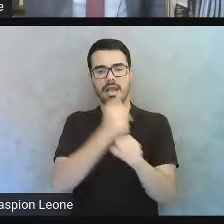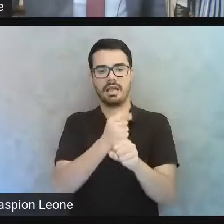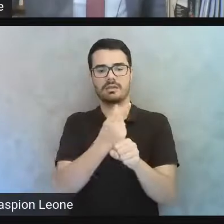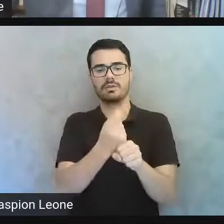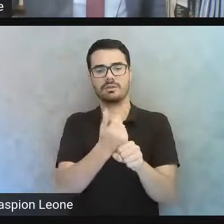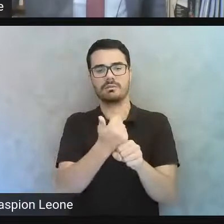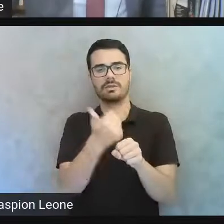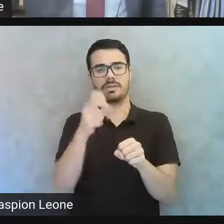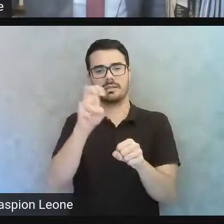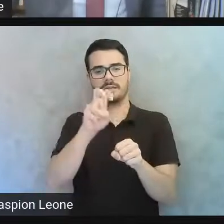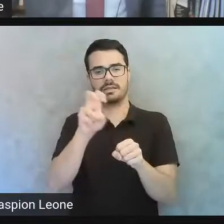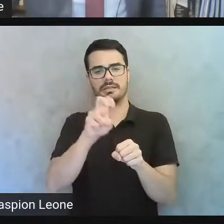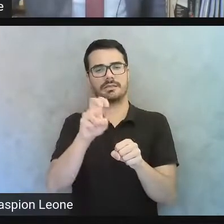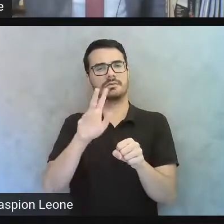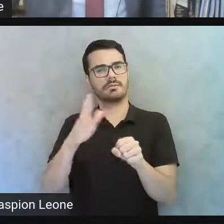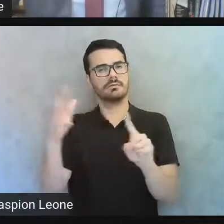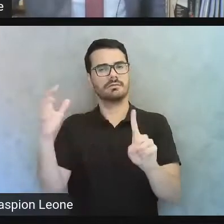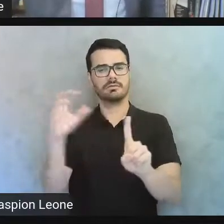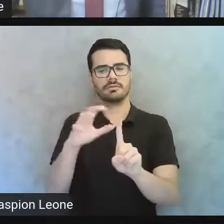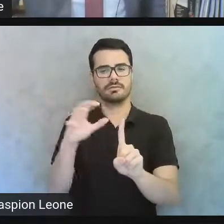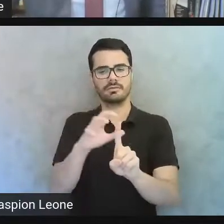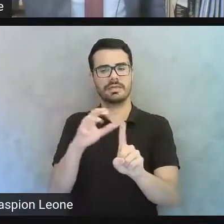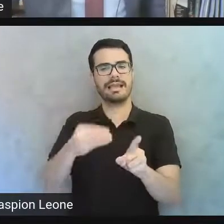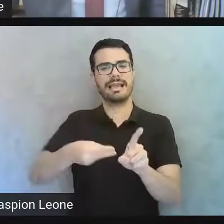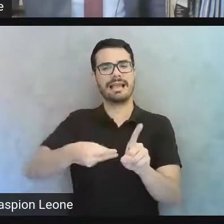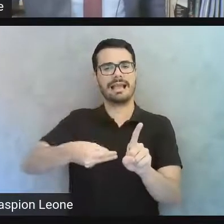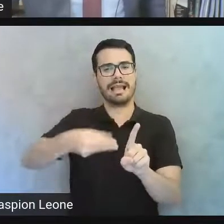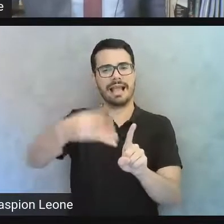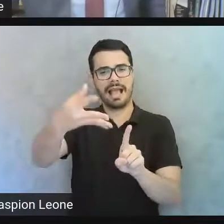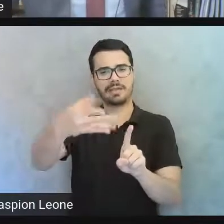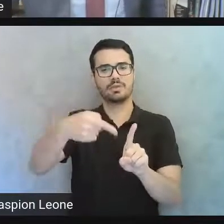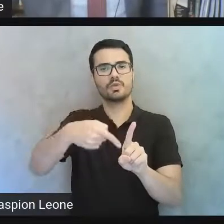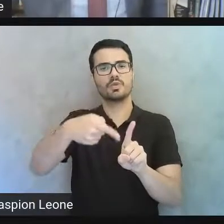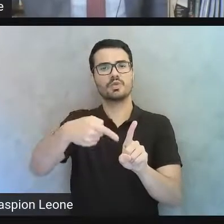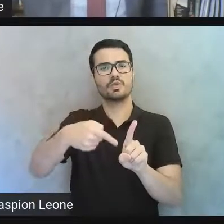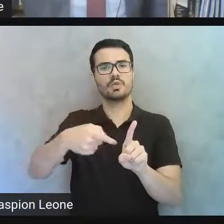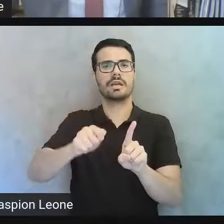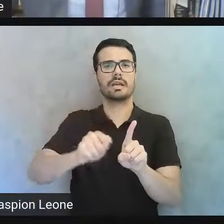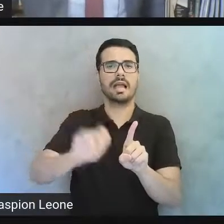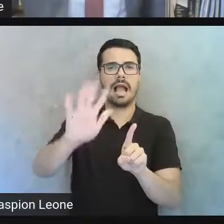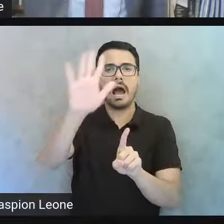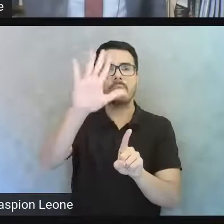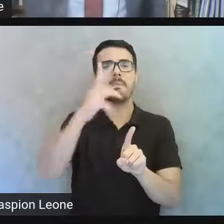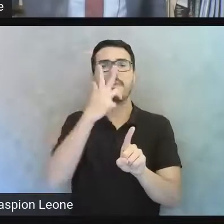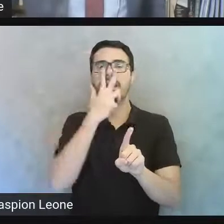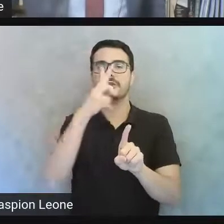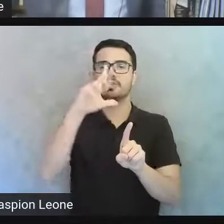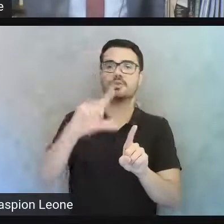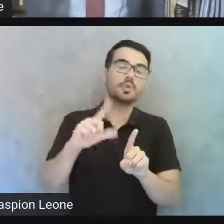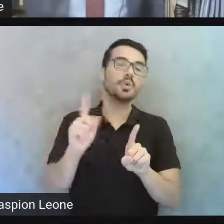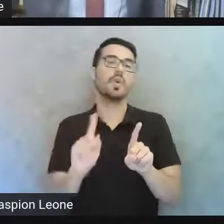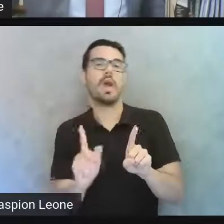teria tido algum impacto, né, sobre esse custo das campanhas eleitorais.